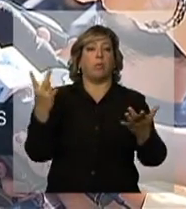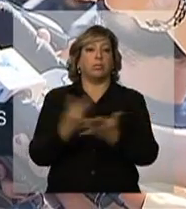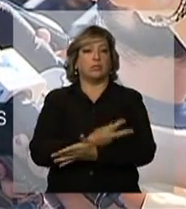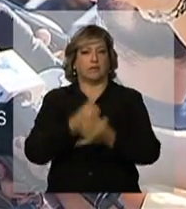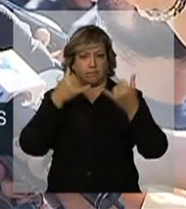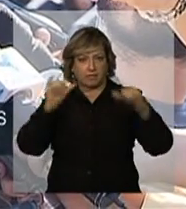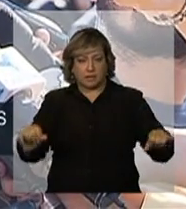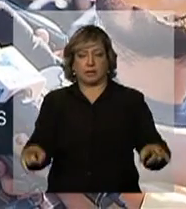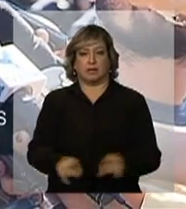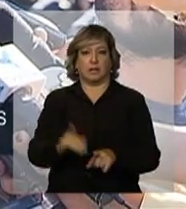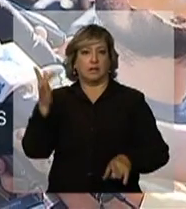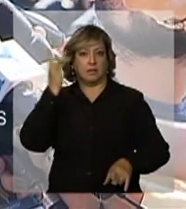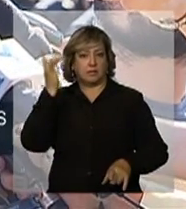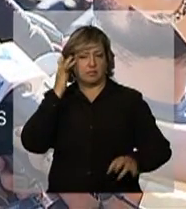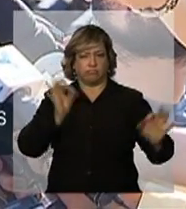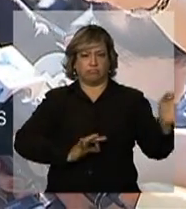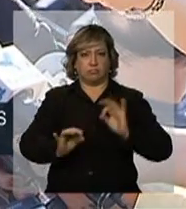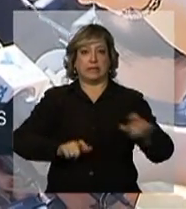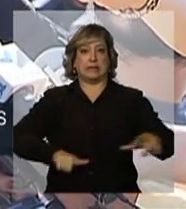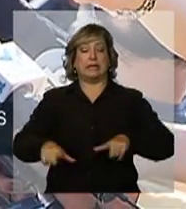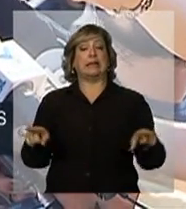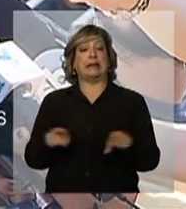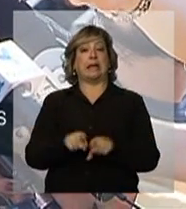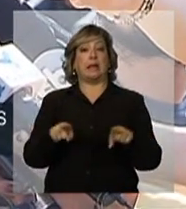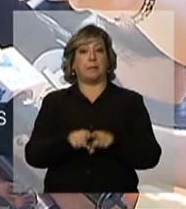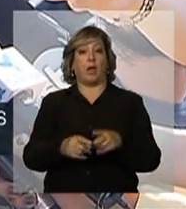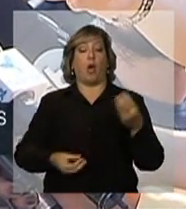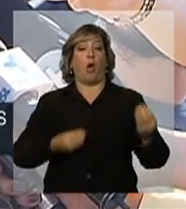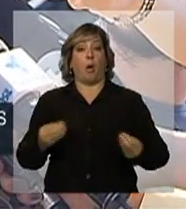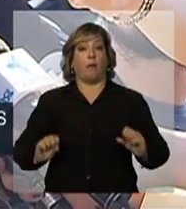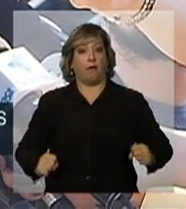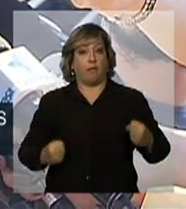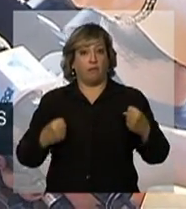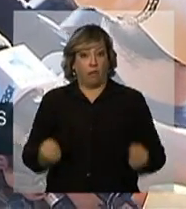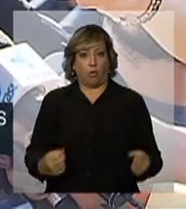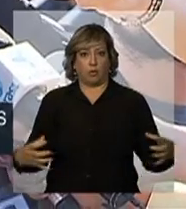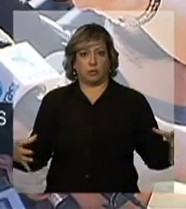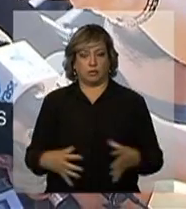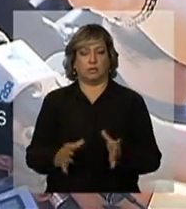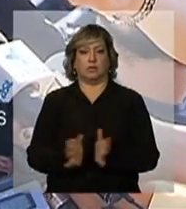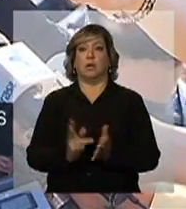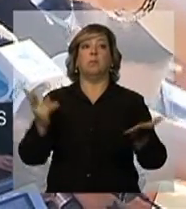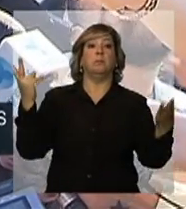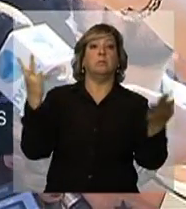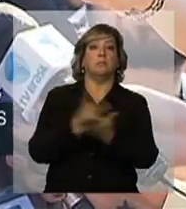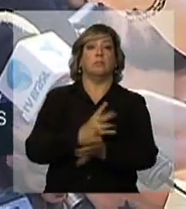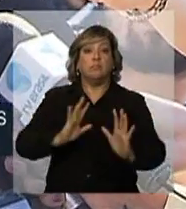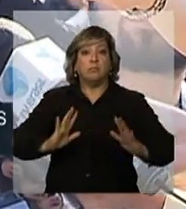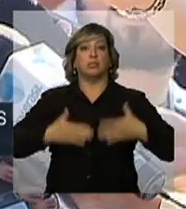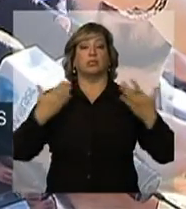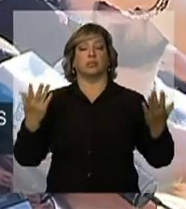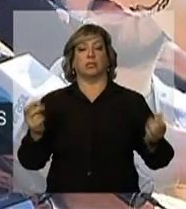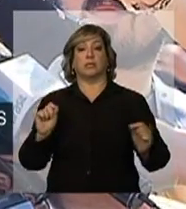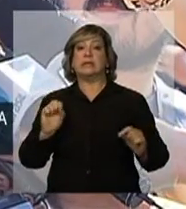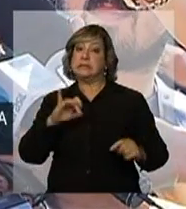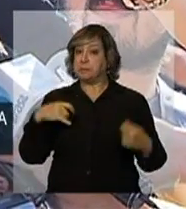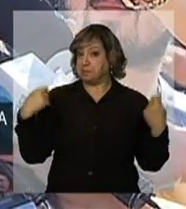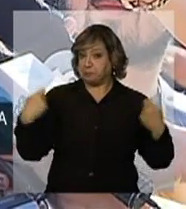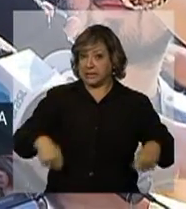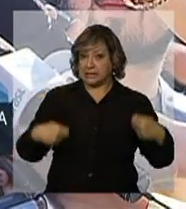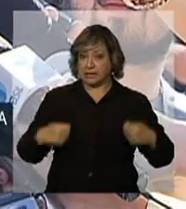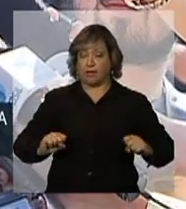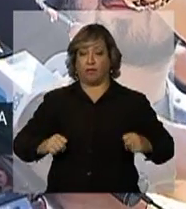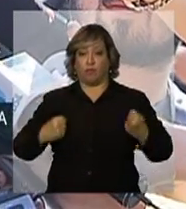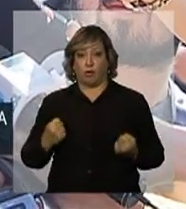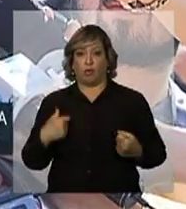estruturas estratégicas e também como força de contingência, ou seja, eventualidade, caso seja necessário reforçar